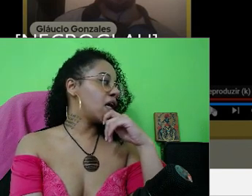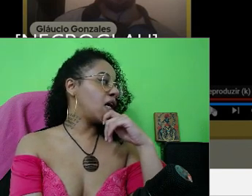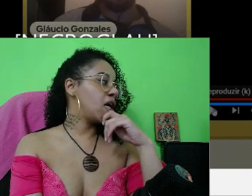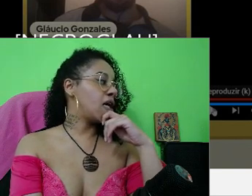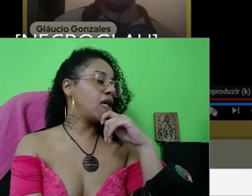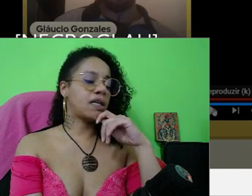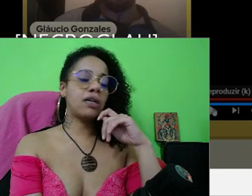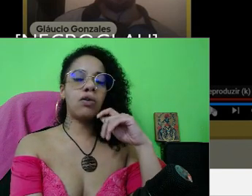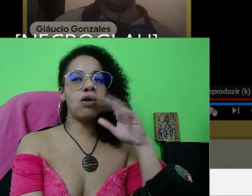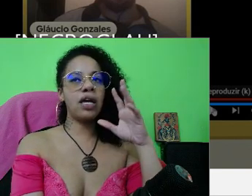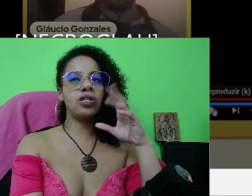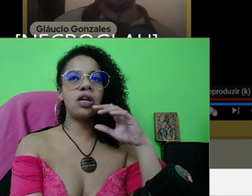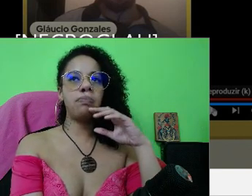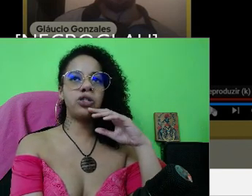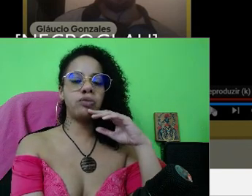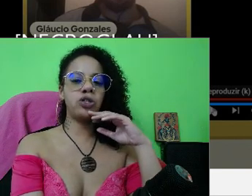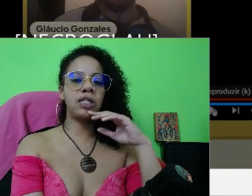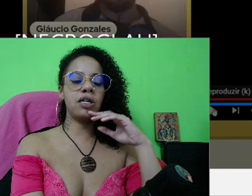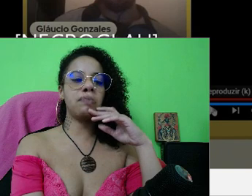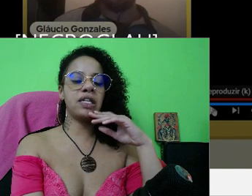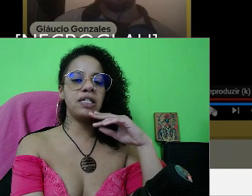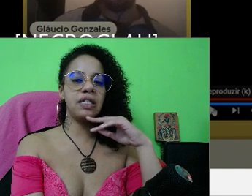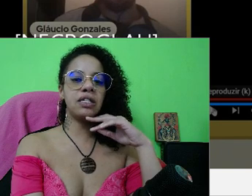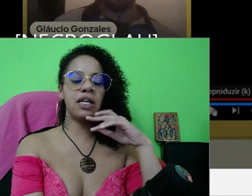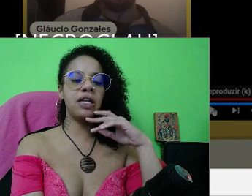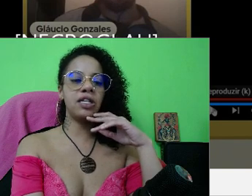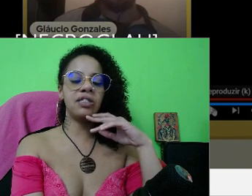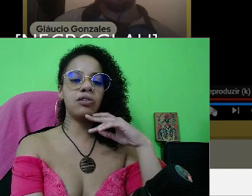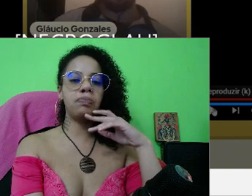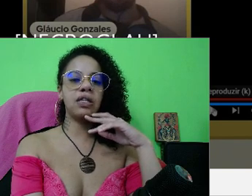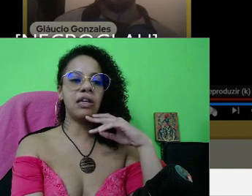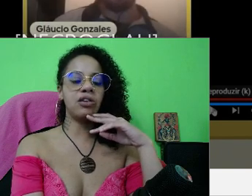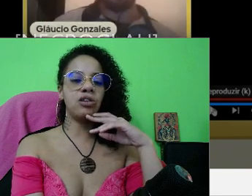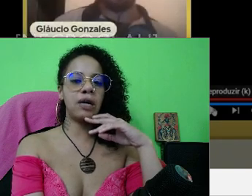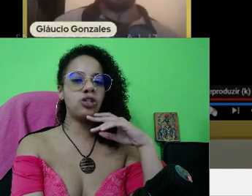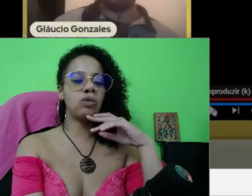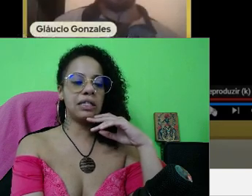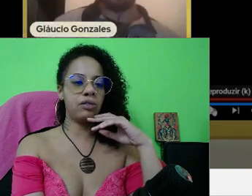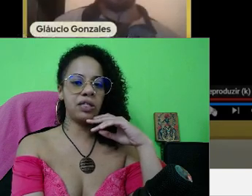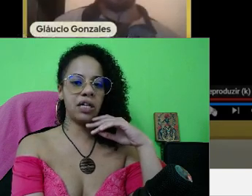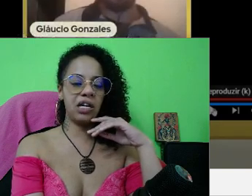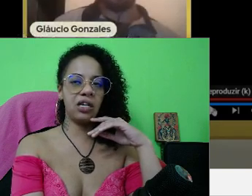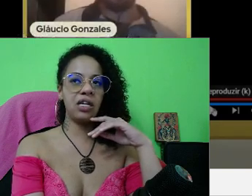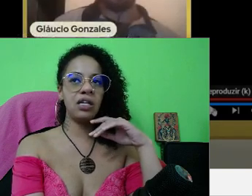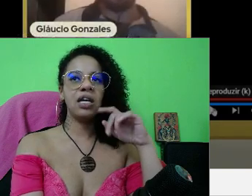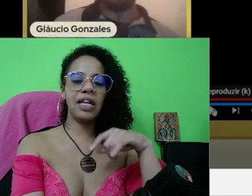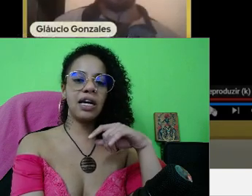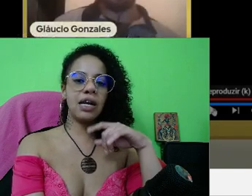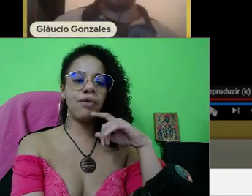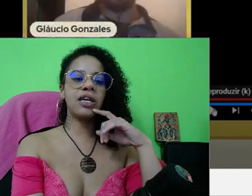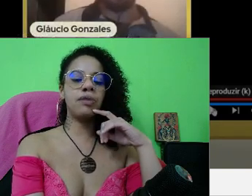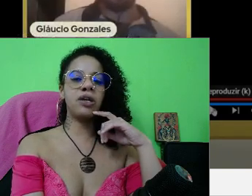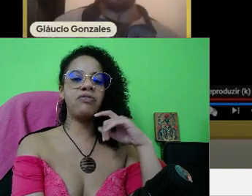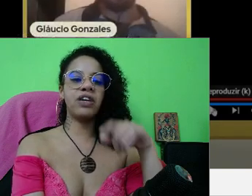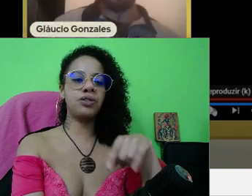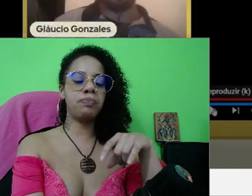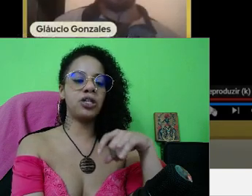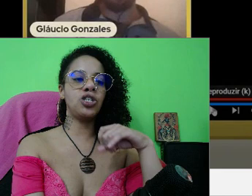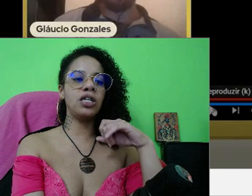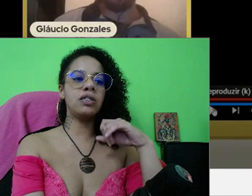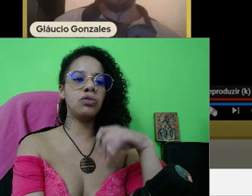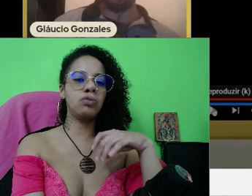da corrente né podemos dizer marxista Alienista do PT chama articulação esquerda tem canal aqui